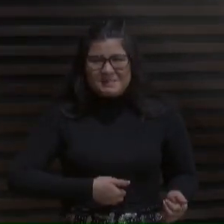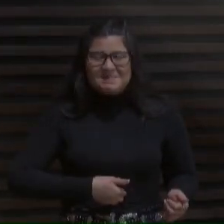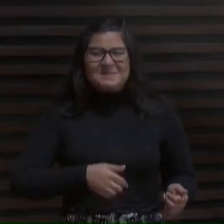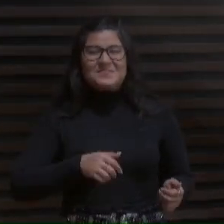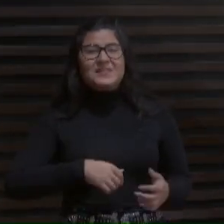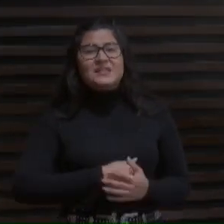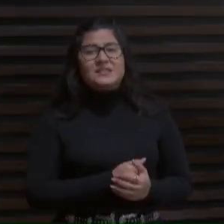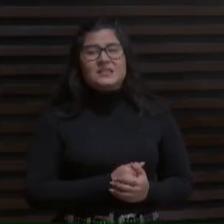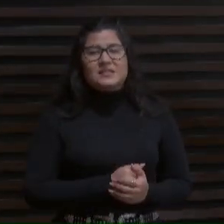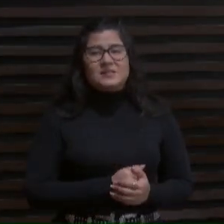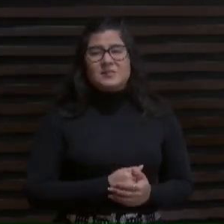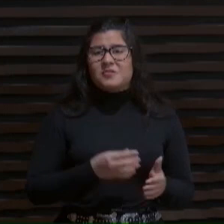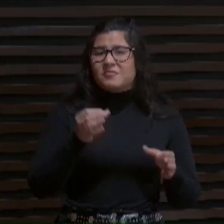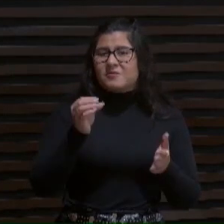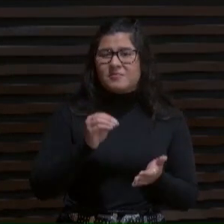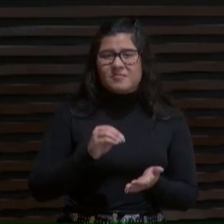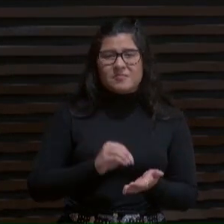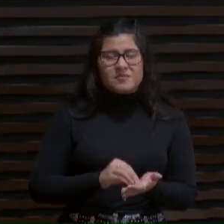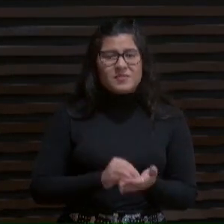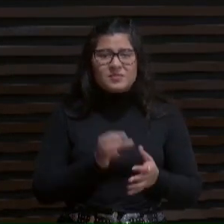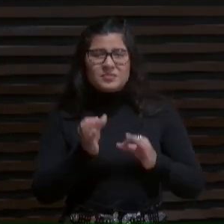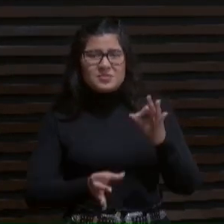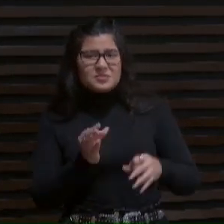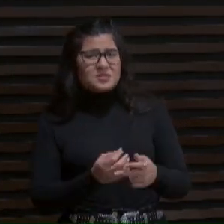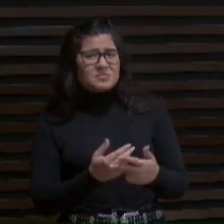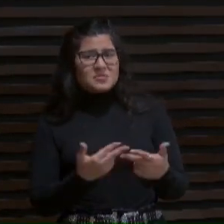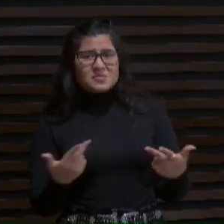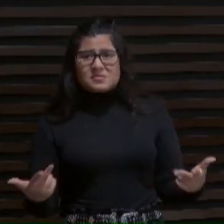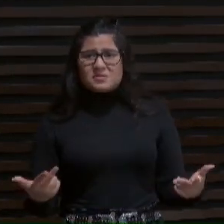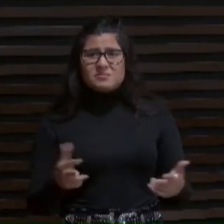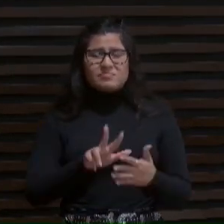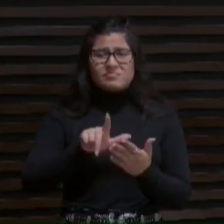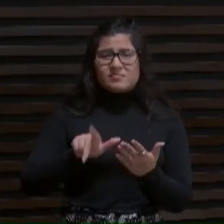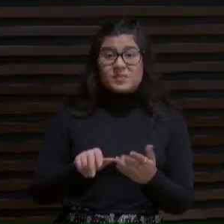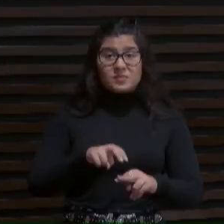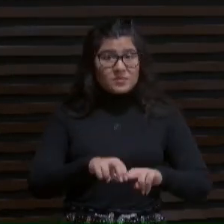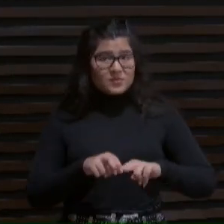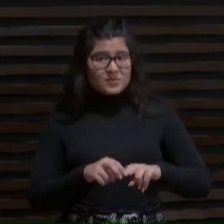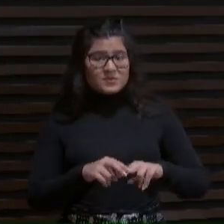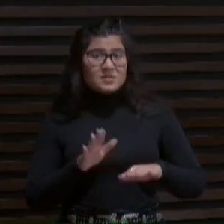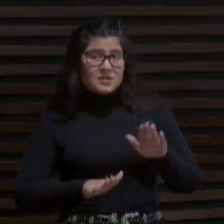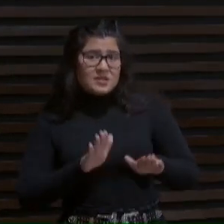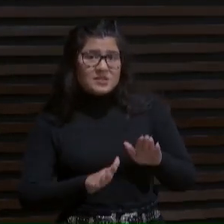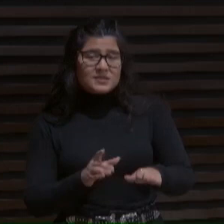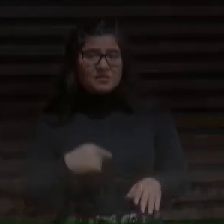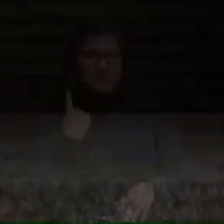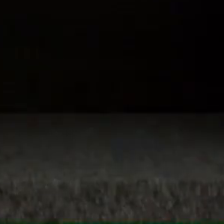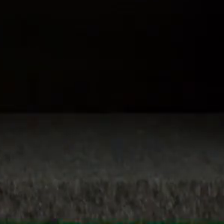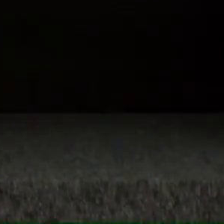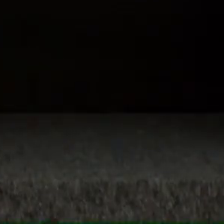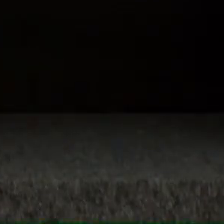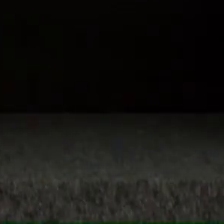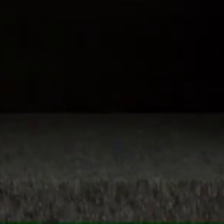banditismo, injustiças e outras coisas mais. E por causa disso, às vezes a gente tem a